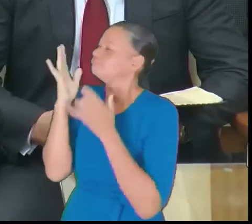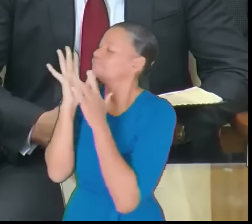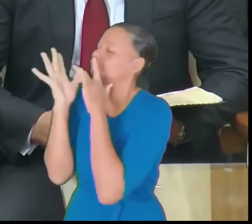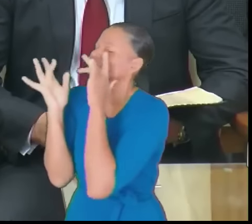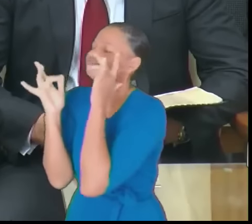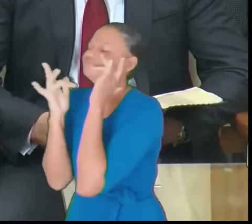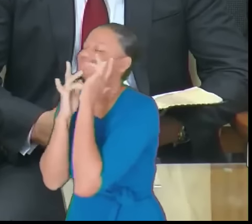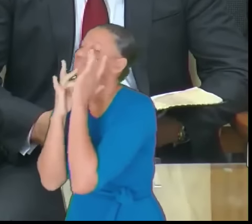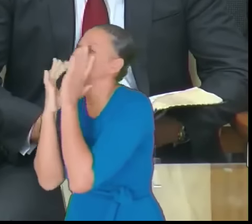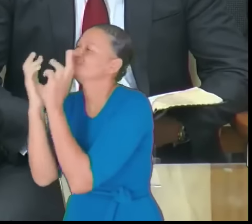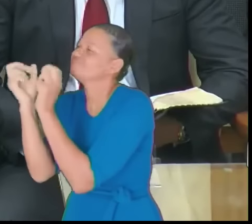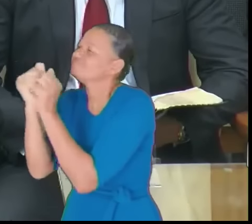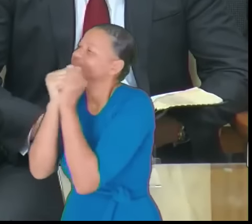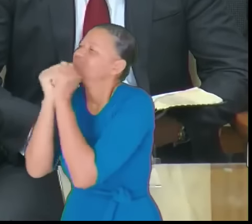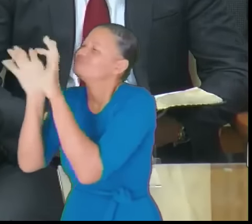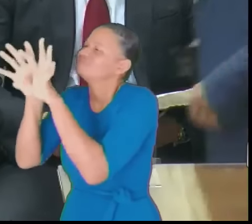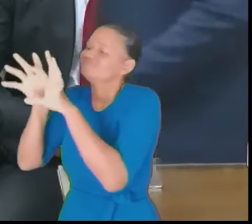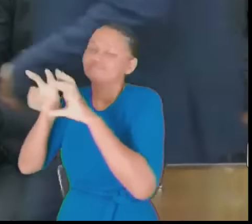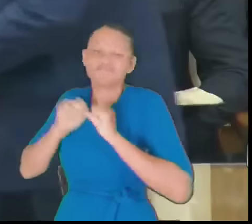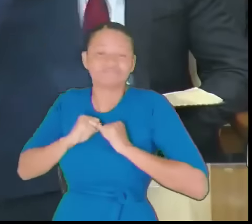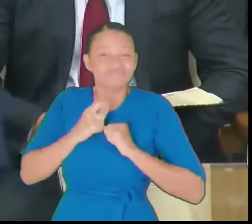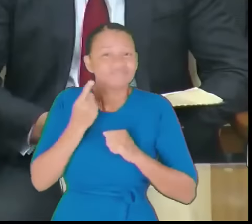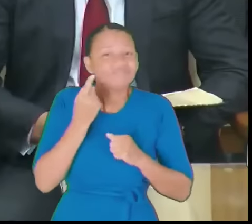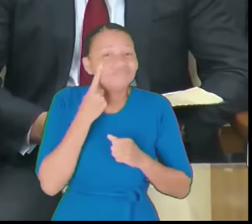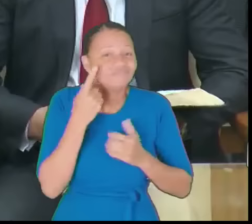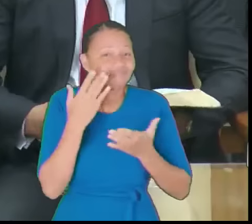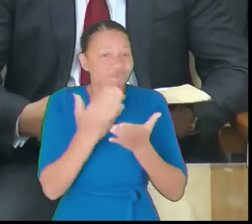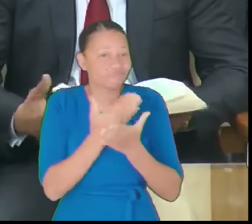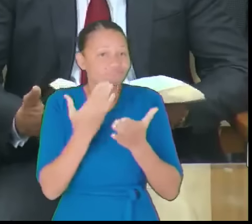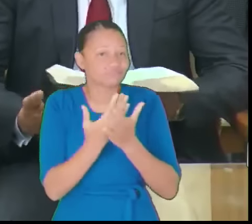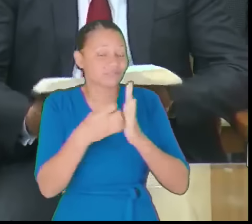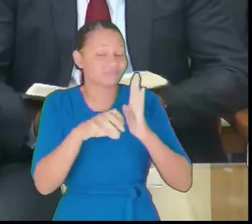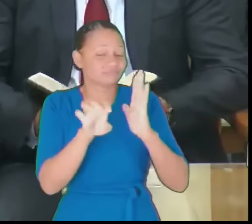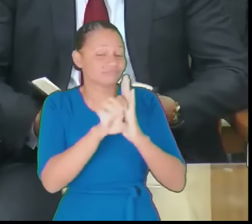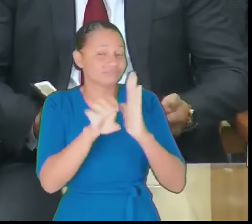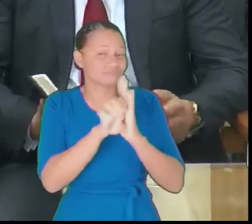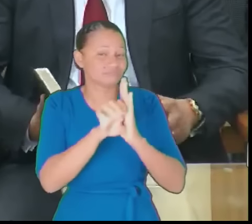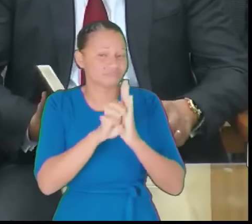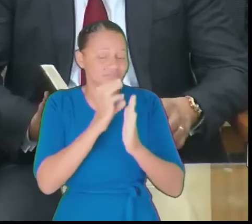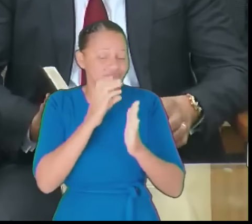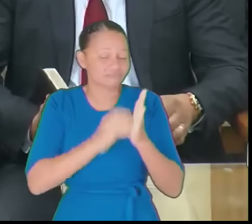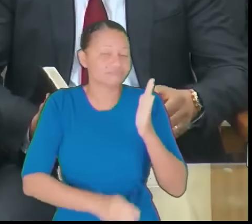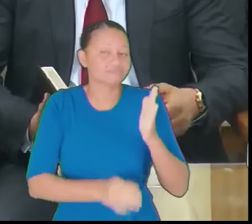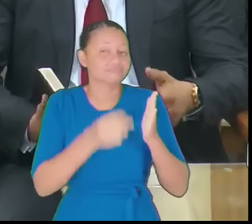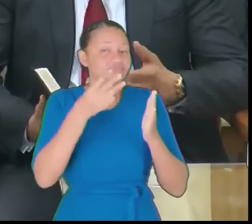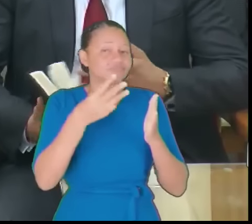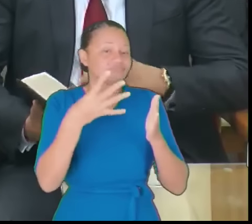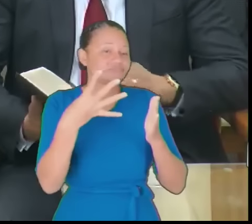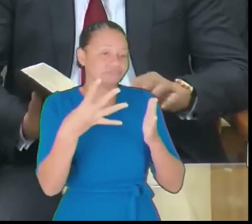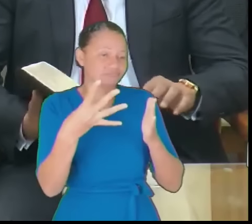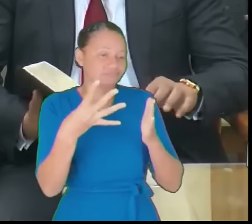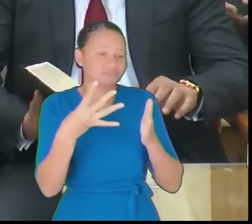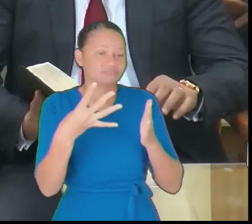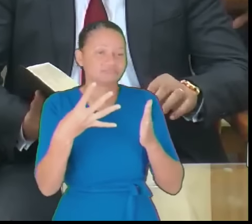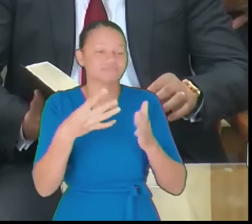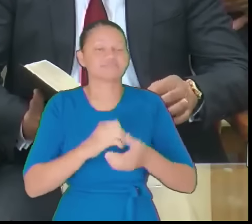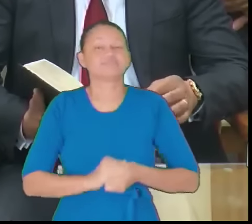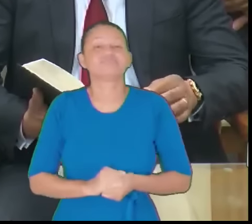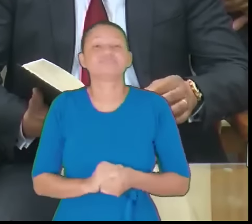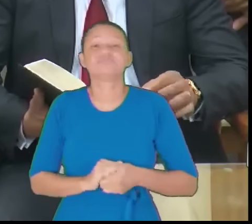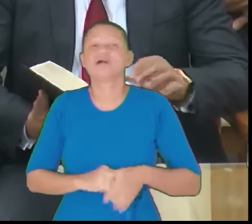beleza dele passa para você. Vamos ver isso no livro de Êxodo, capítulo 34. Êxodo